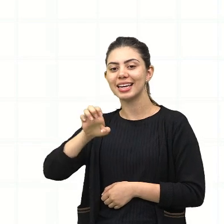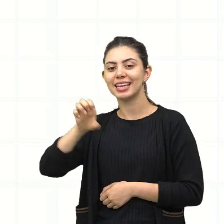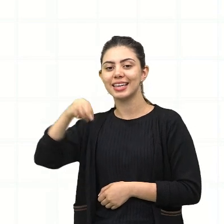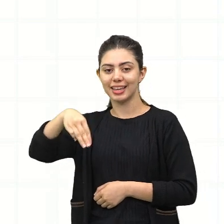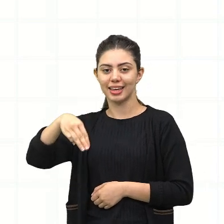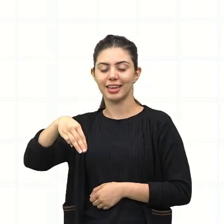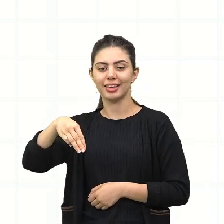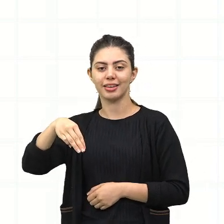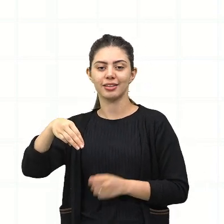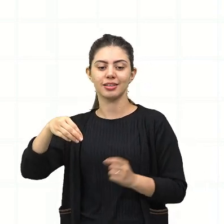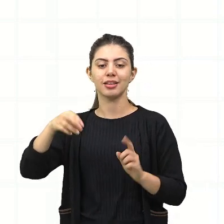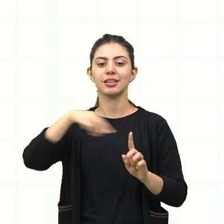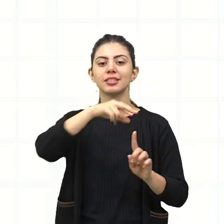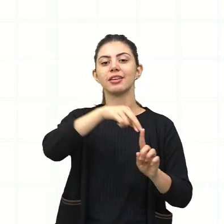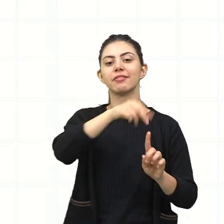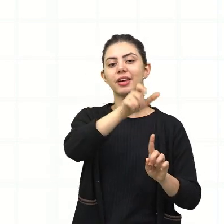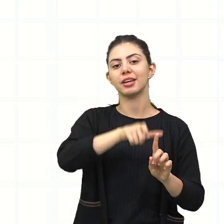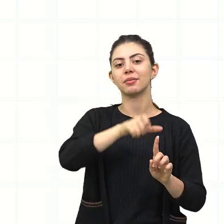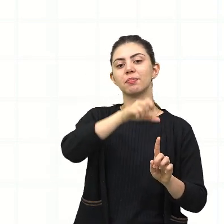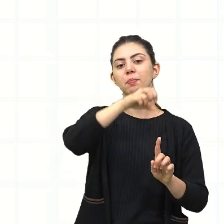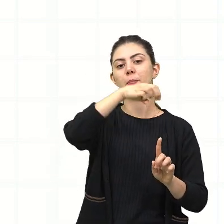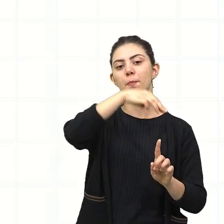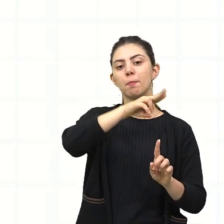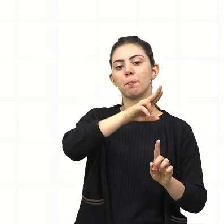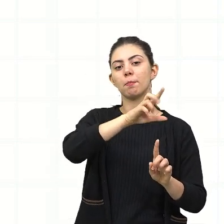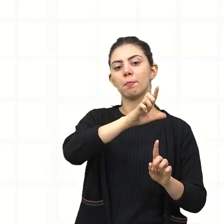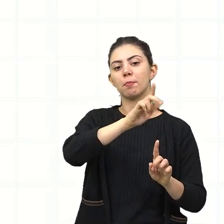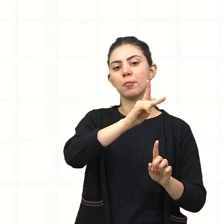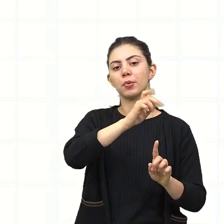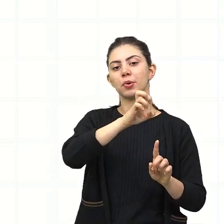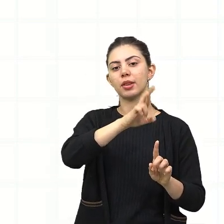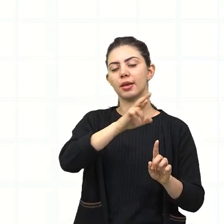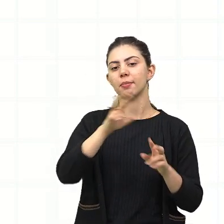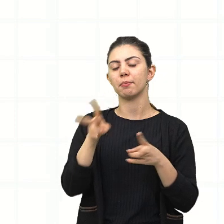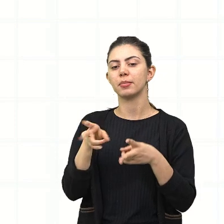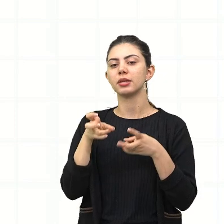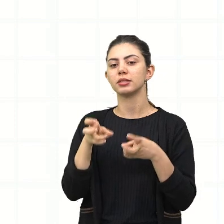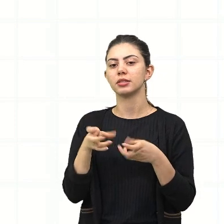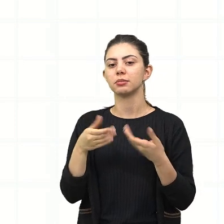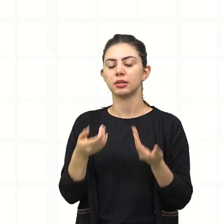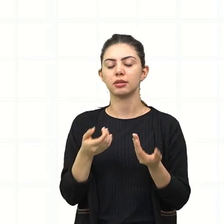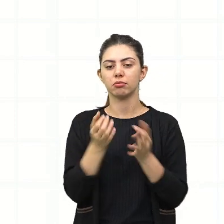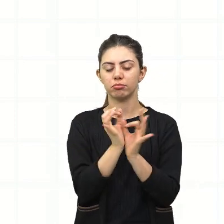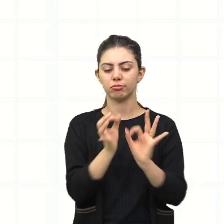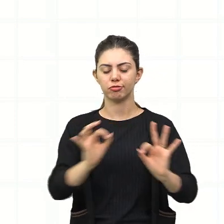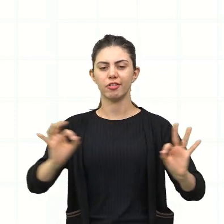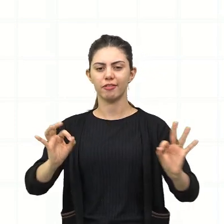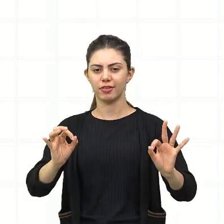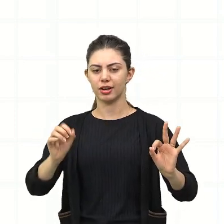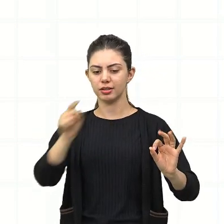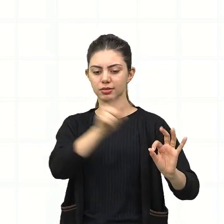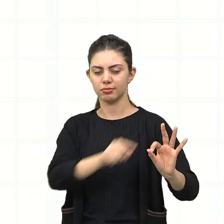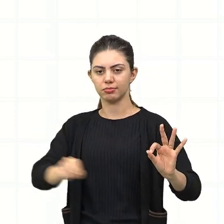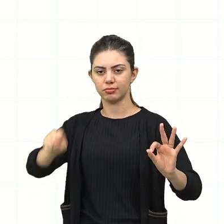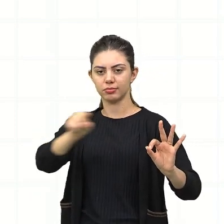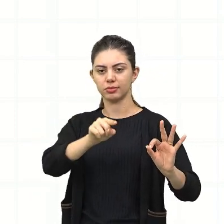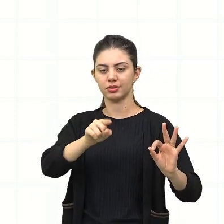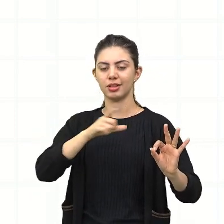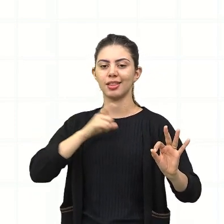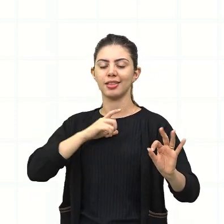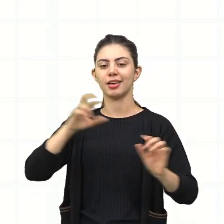é minha amiga. Está aqui na função de sujeito, porque todo esse termo aqui